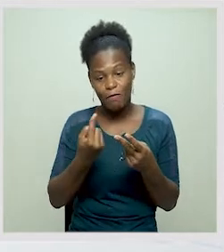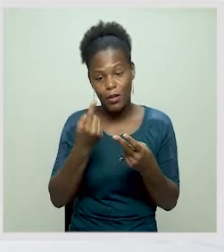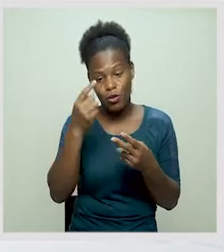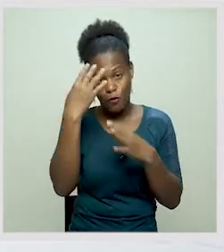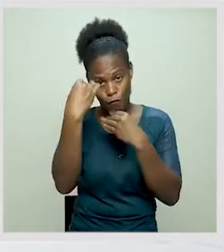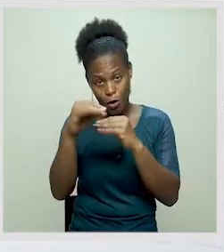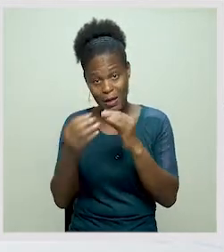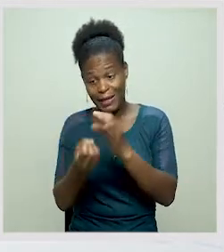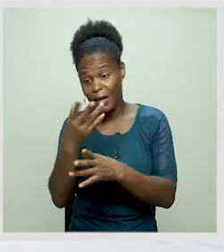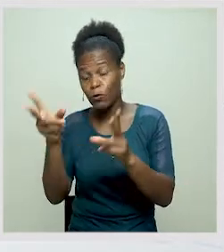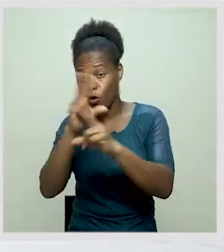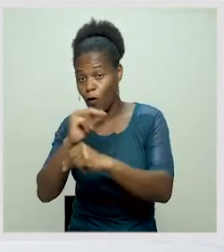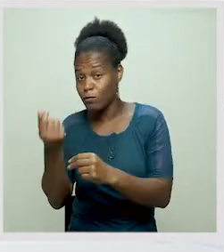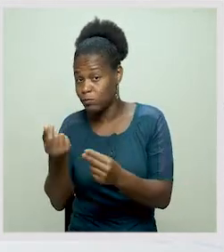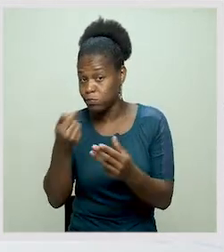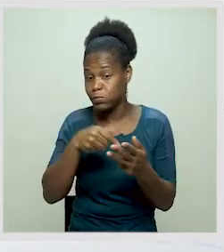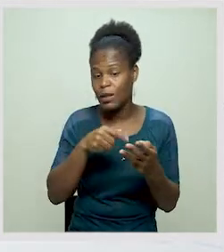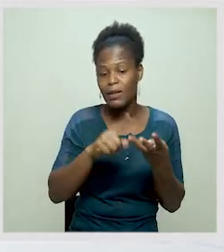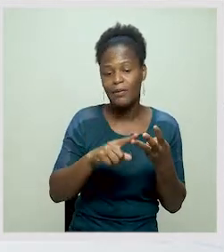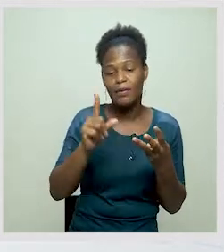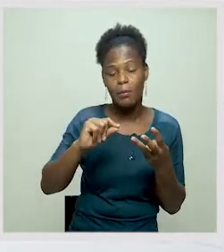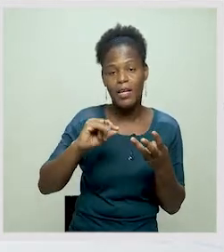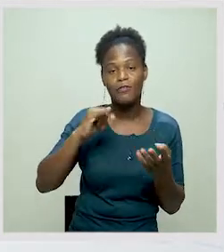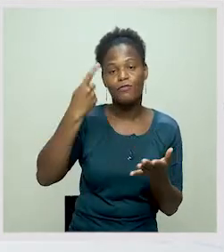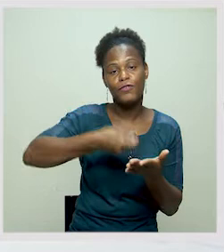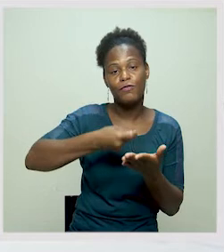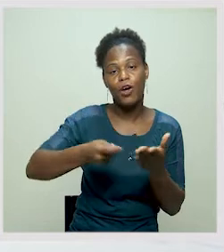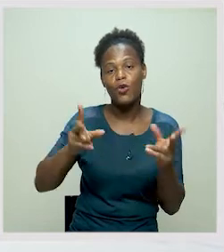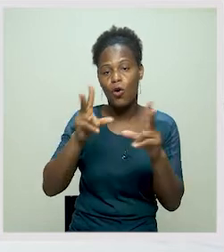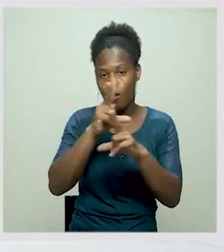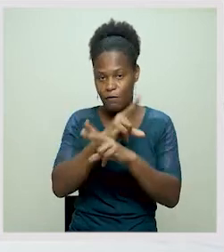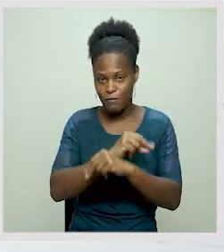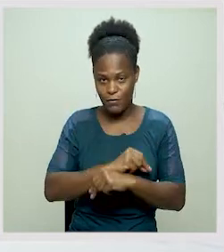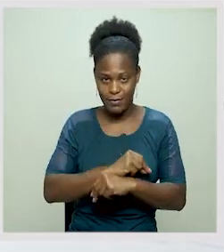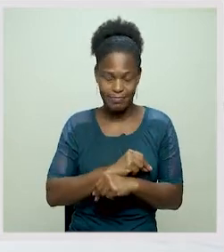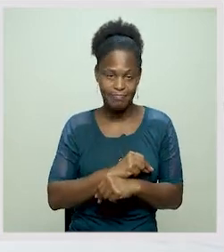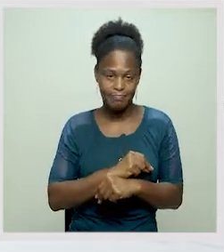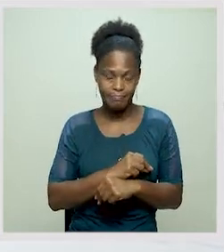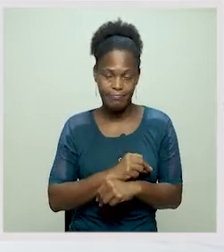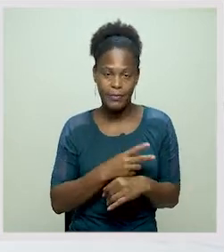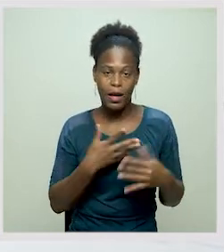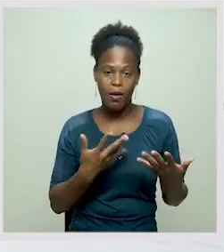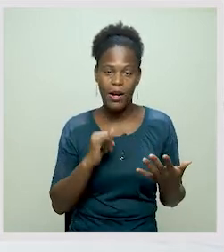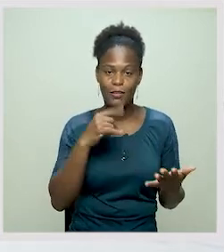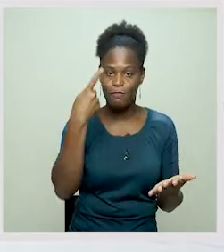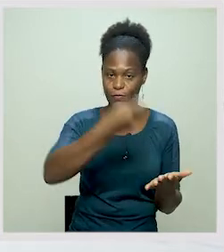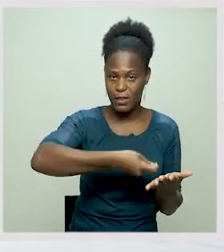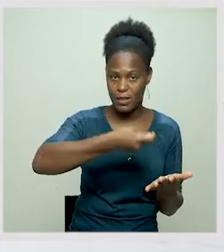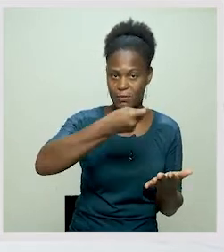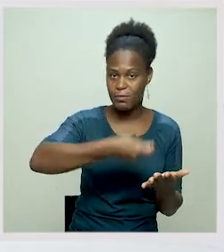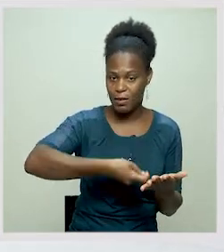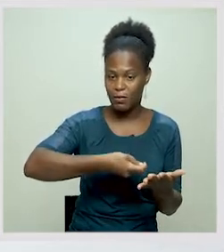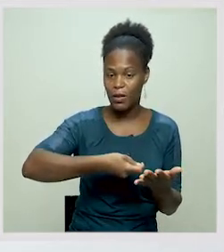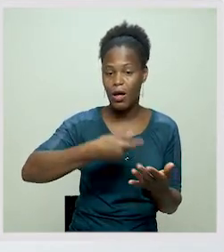formar um novo capital e o investimento de inovação. O investimento